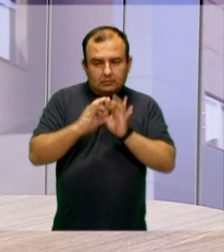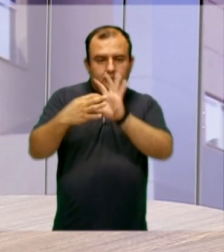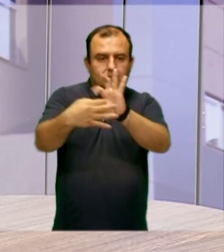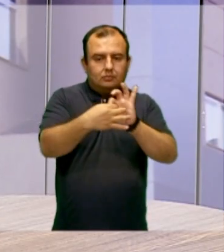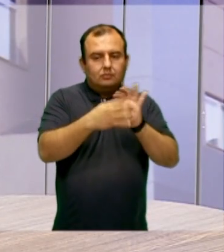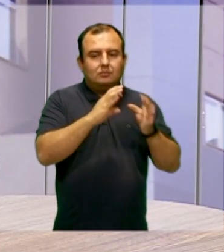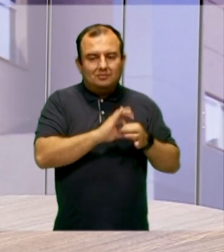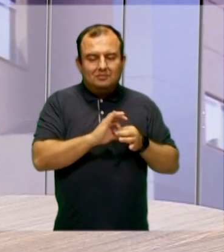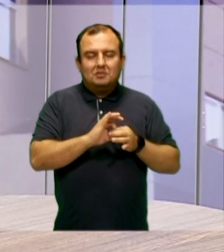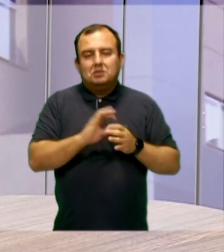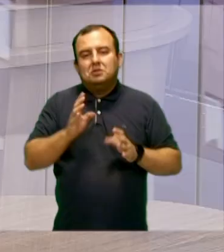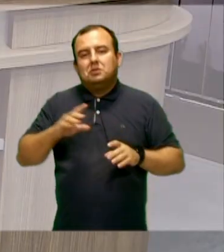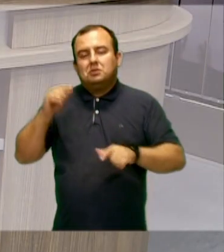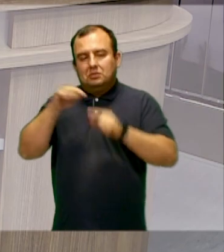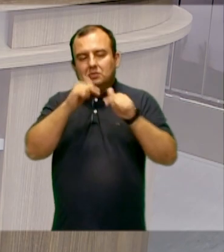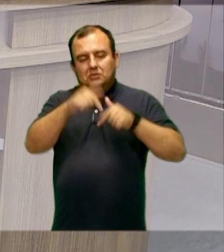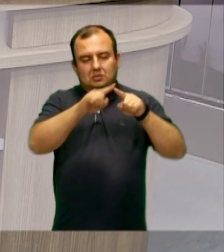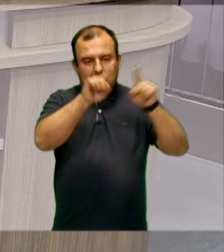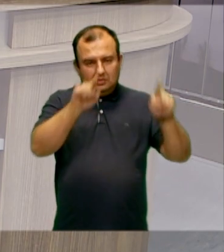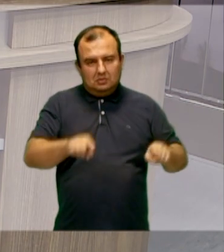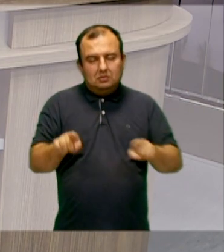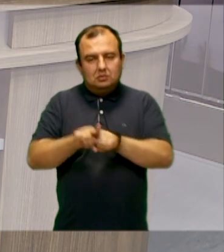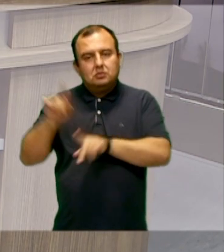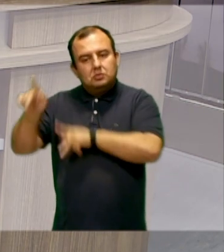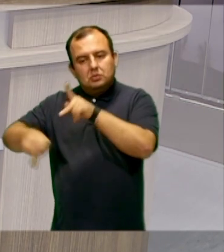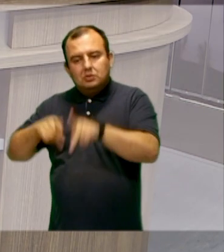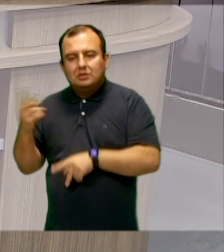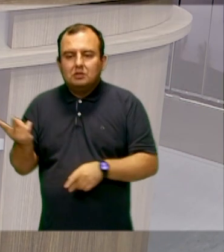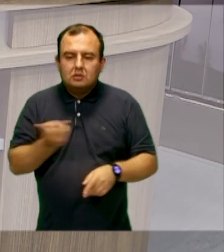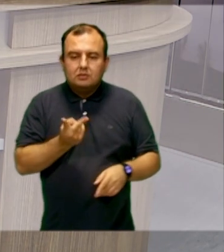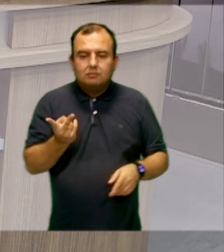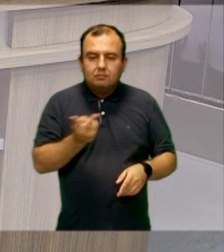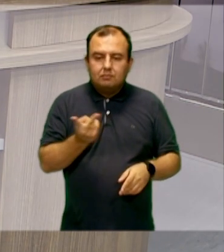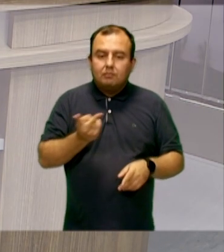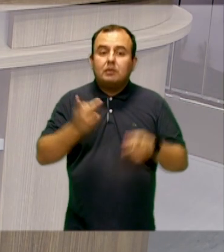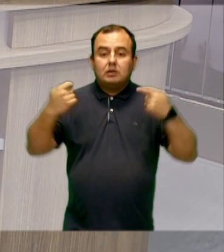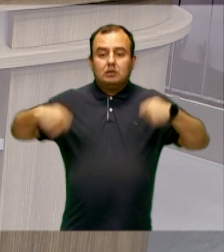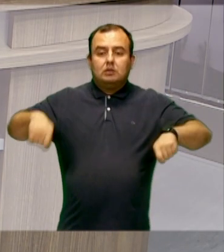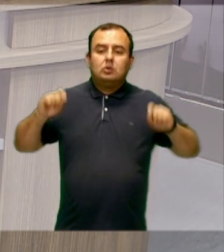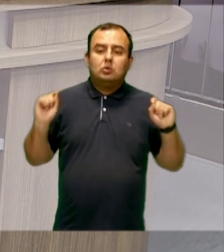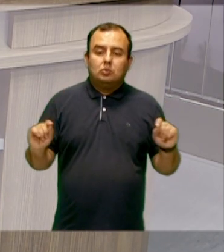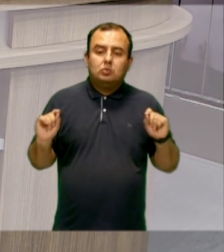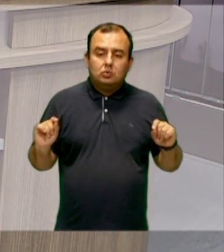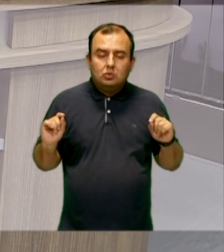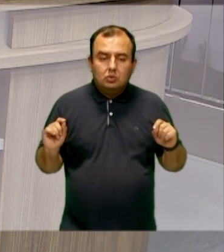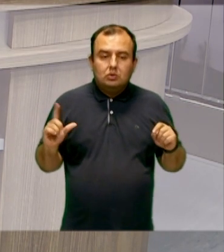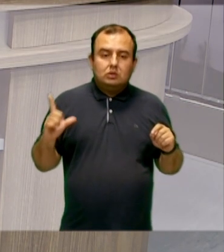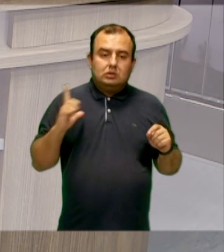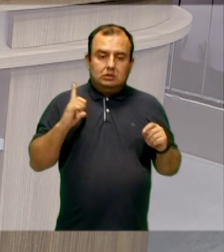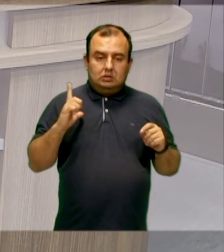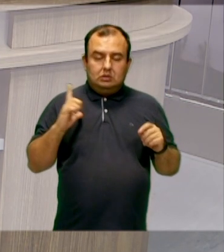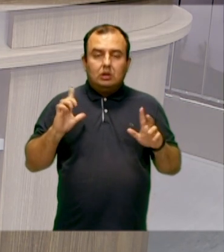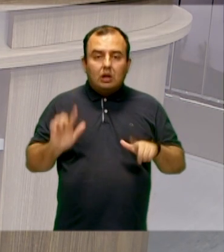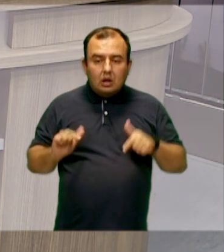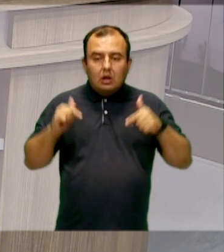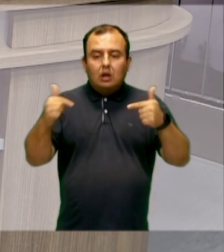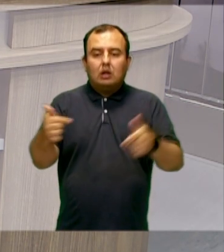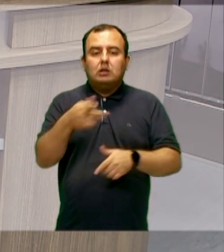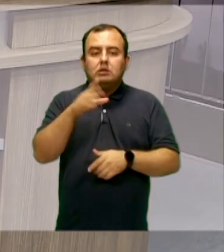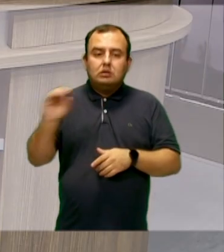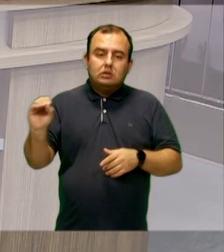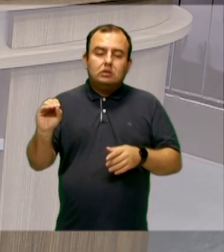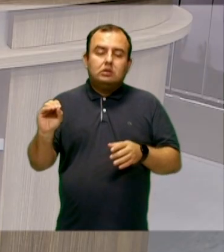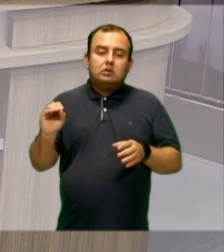dizer, com o servidor e a população. Entre os dois, e é necessário também que tenham ações para